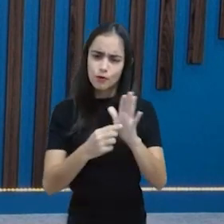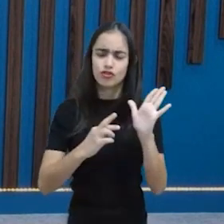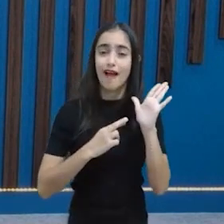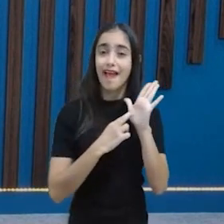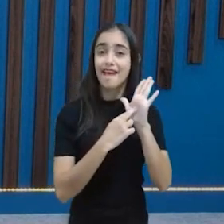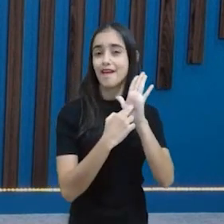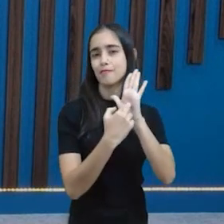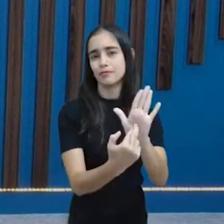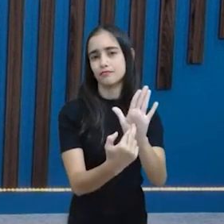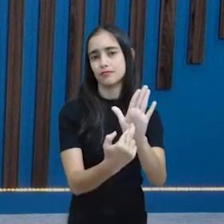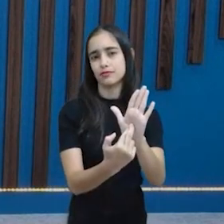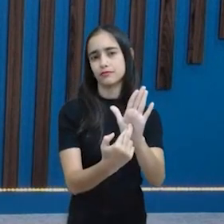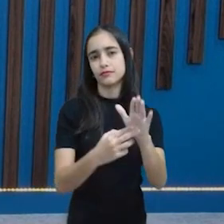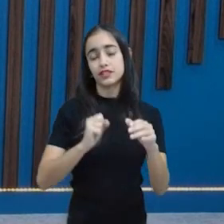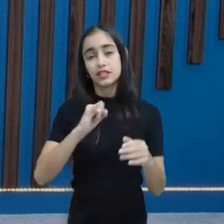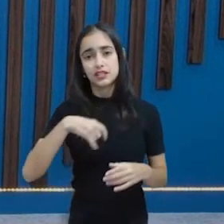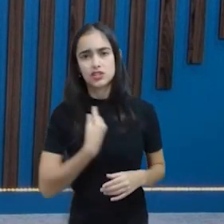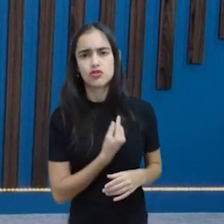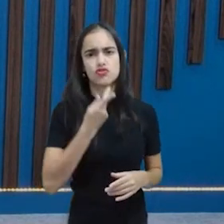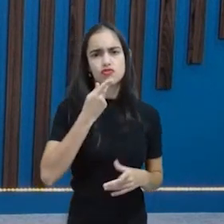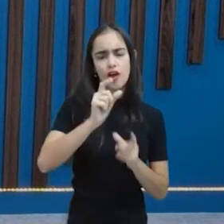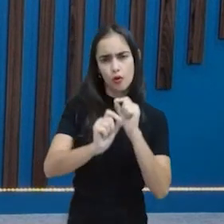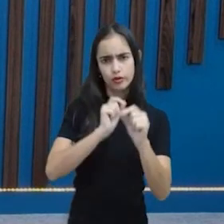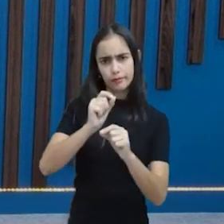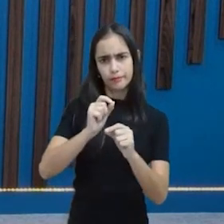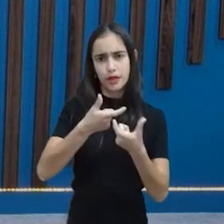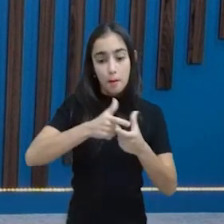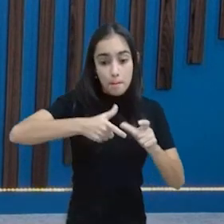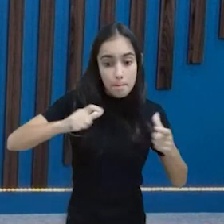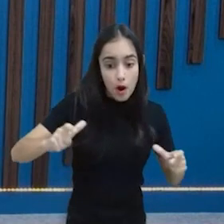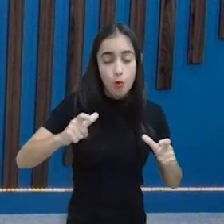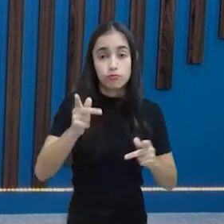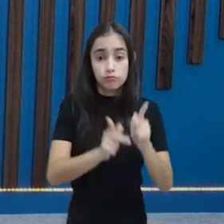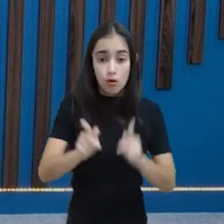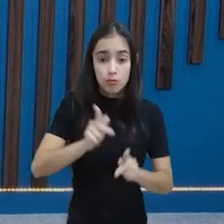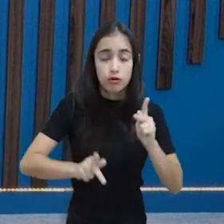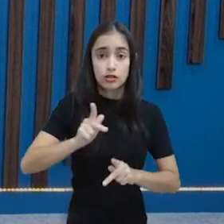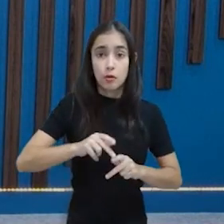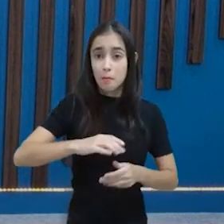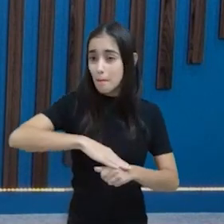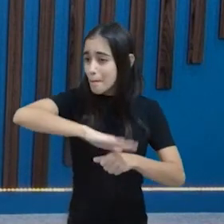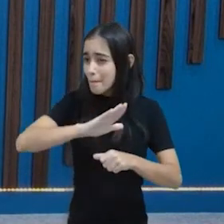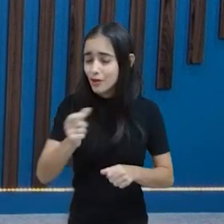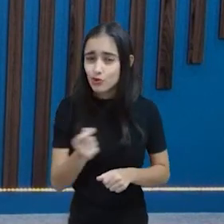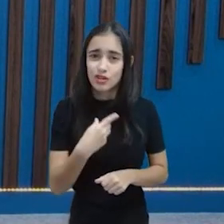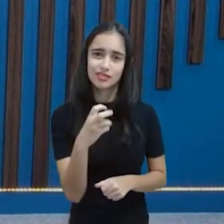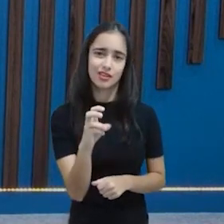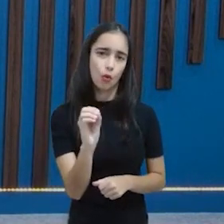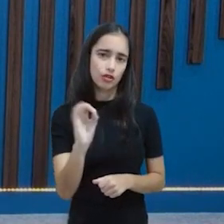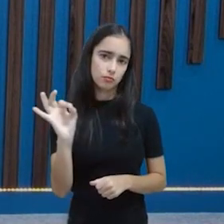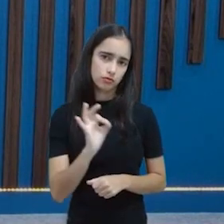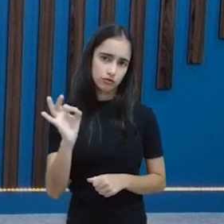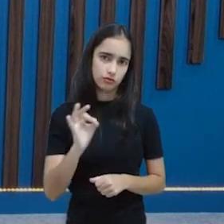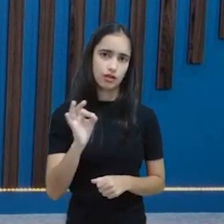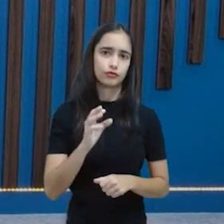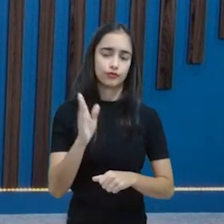da representatividade. Se a gente diz que maior parte da nossa população, mais de 50% da população